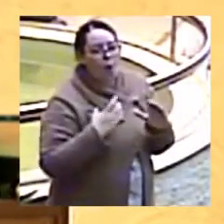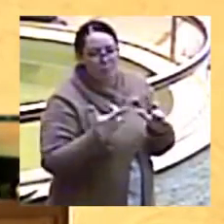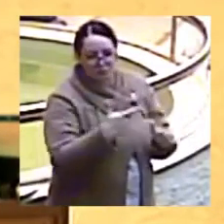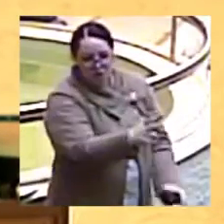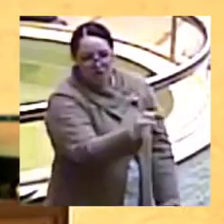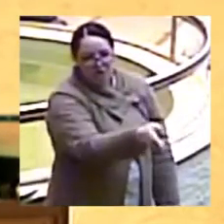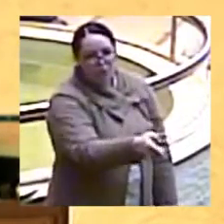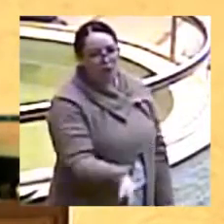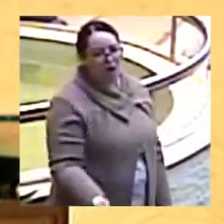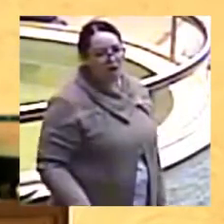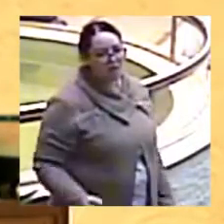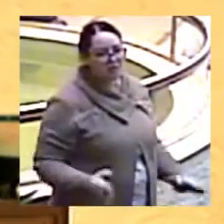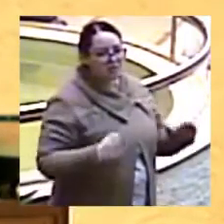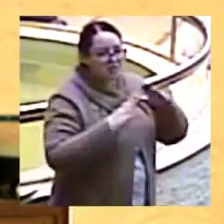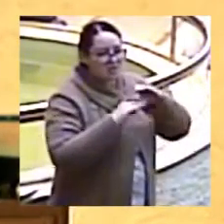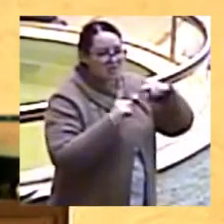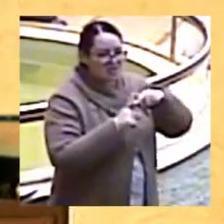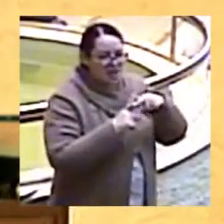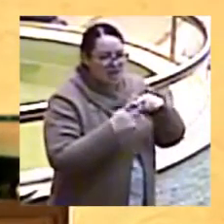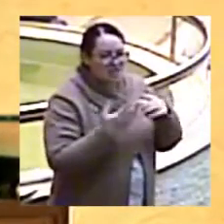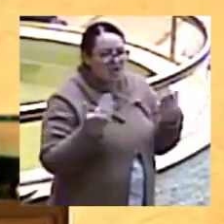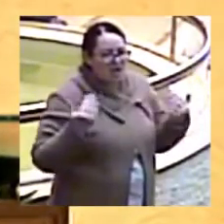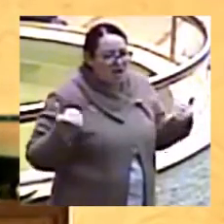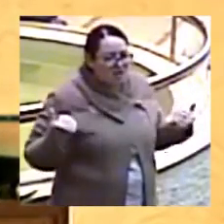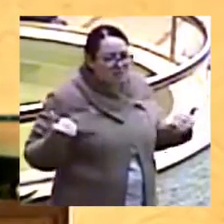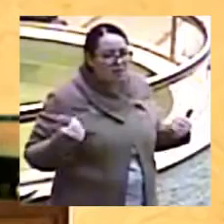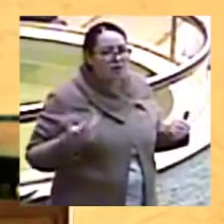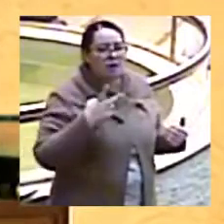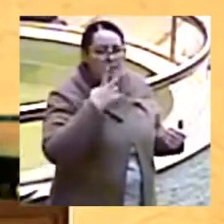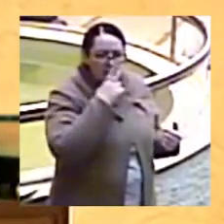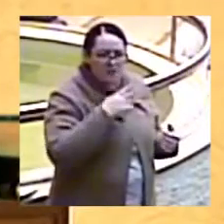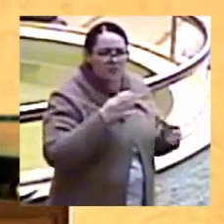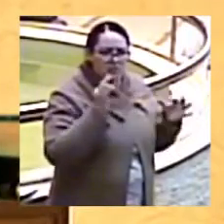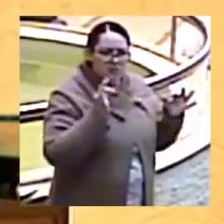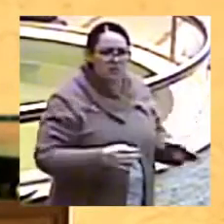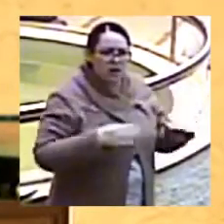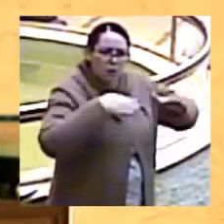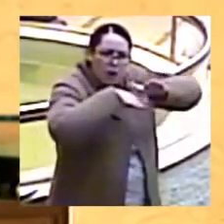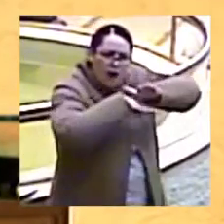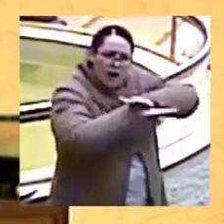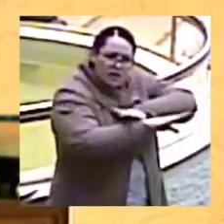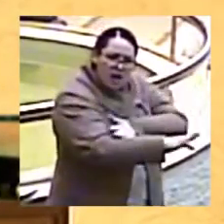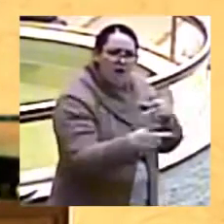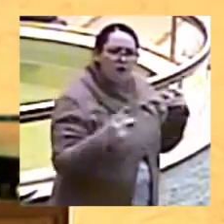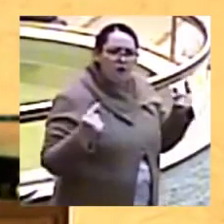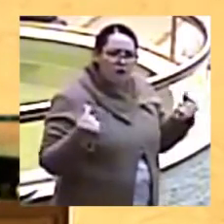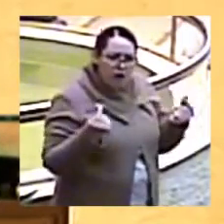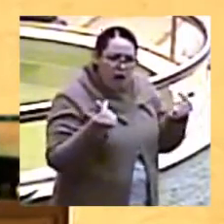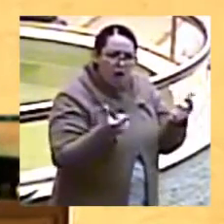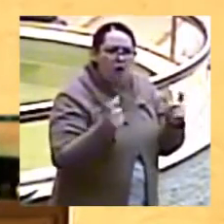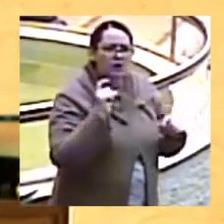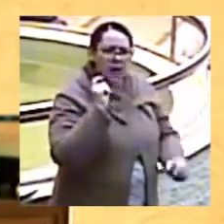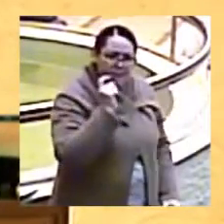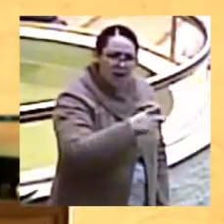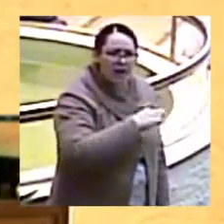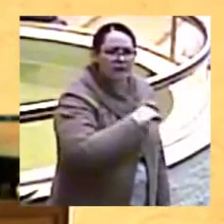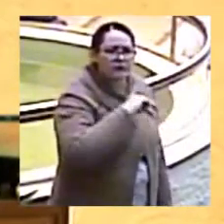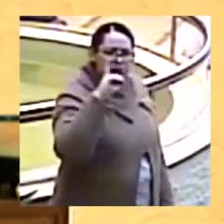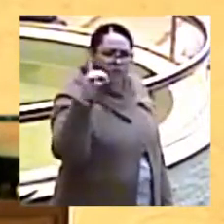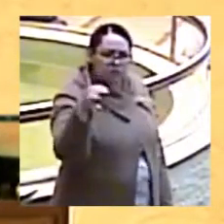alguns anos atrás eram guardiãs dos valores absolutos da palavra de Deus.